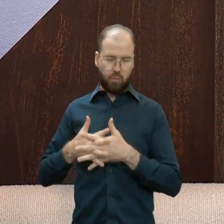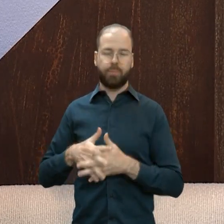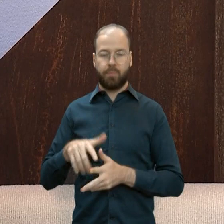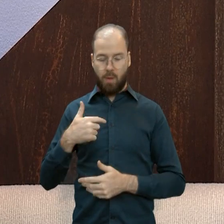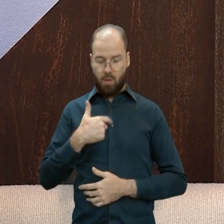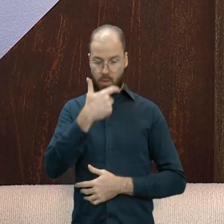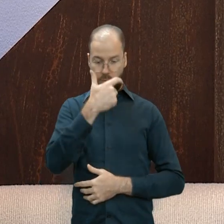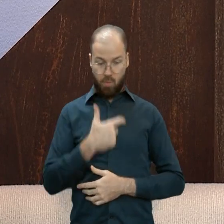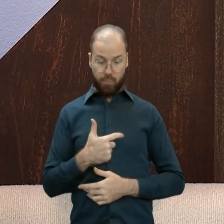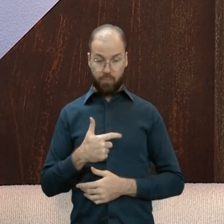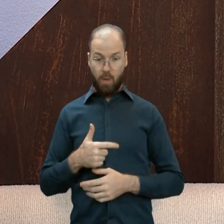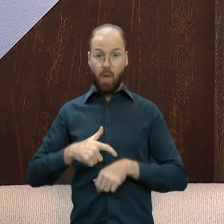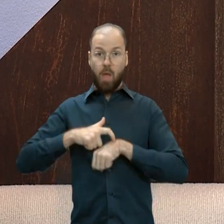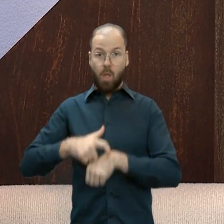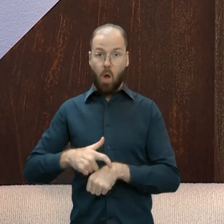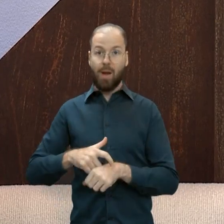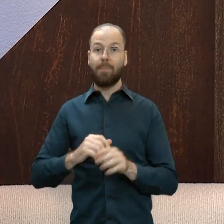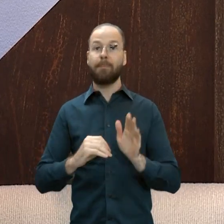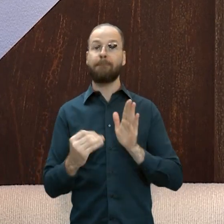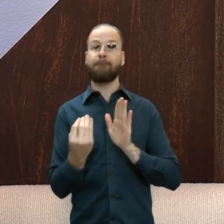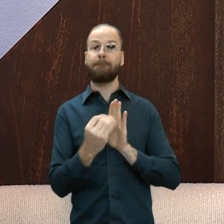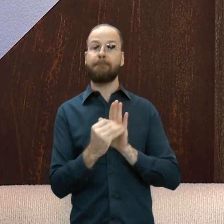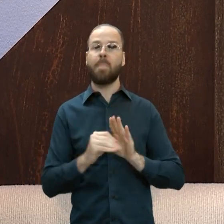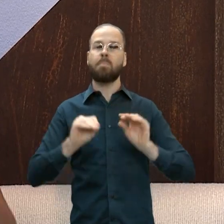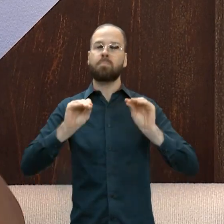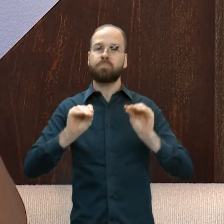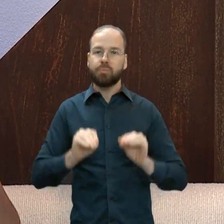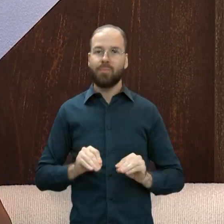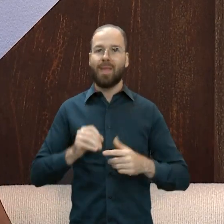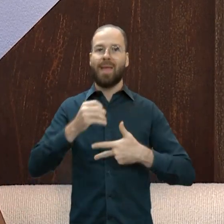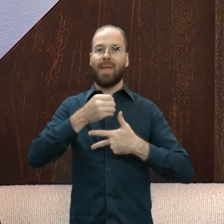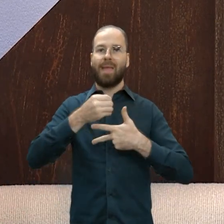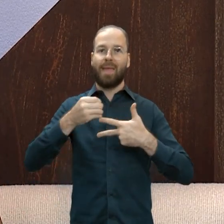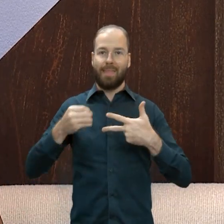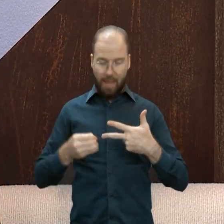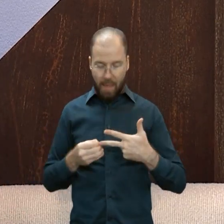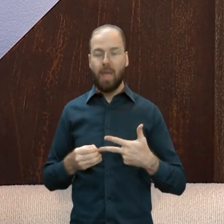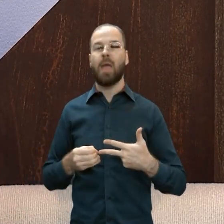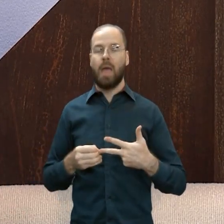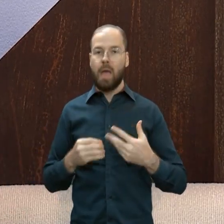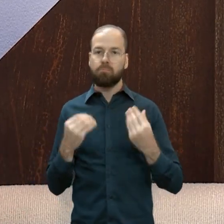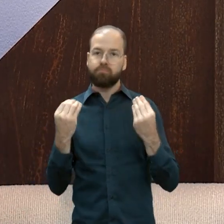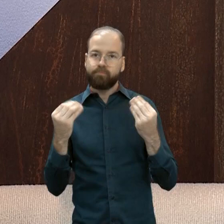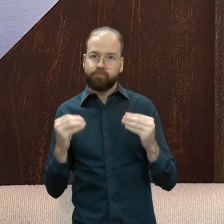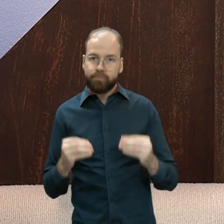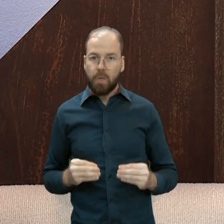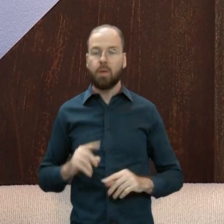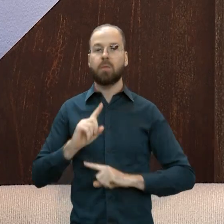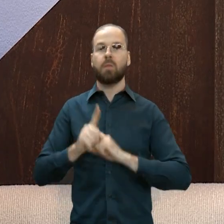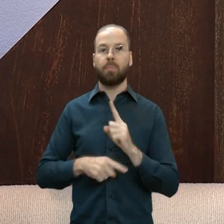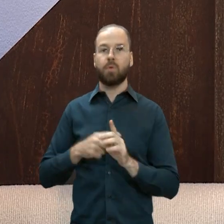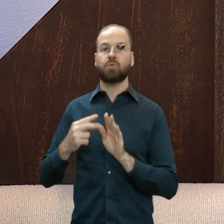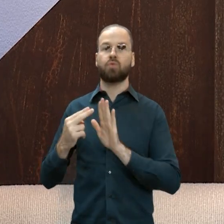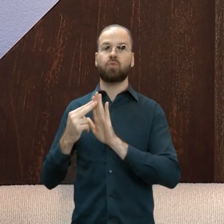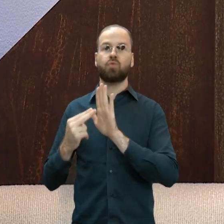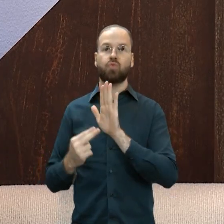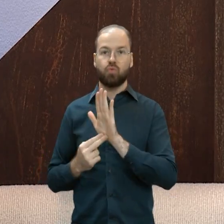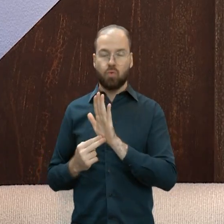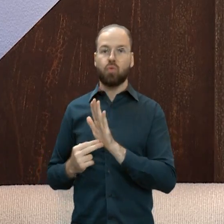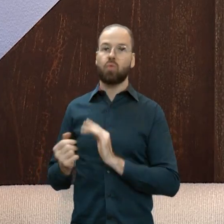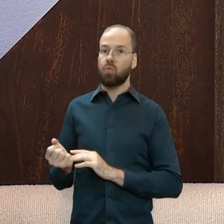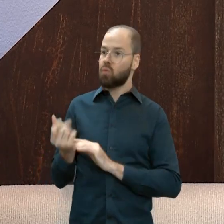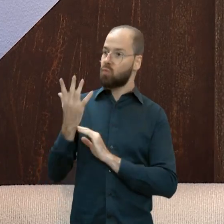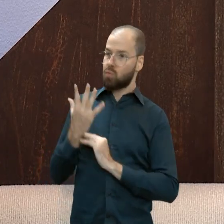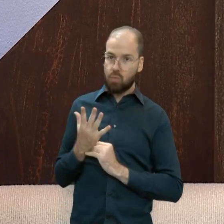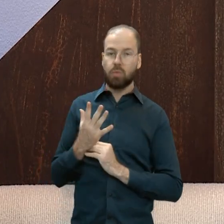ele vai fazer o seu cadastro, né, no Enem, depois que ele faz o Enem, que saiu ali suas notas, que ele vai até o